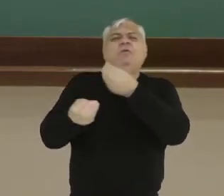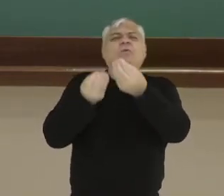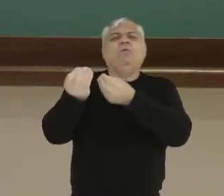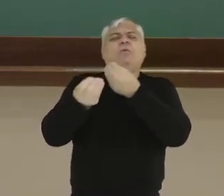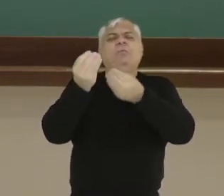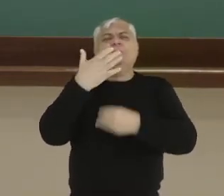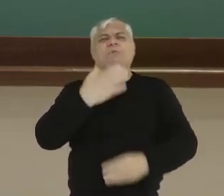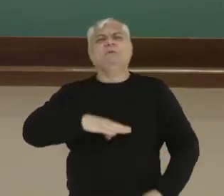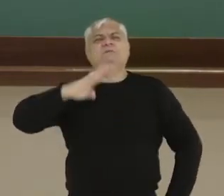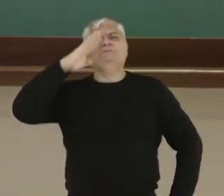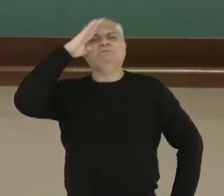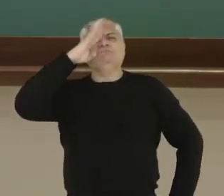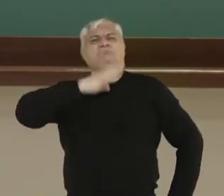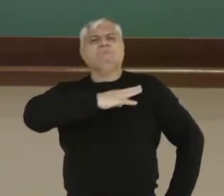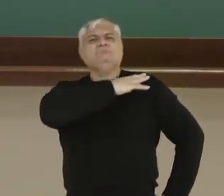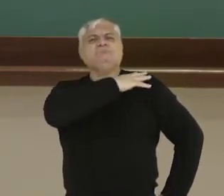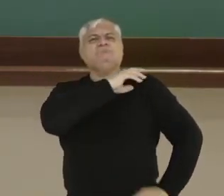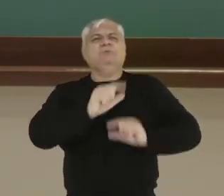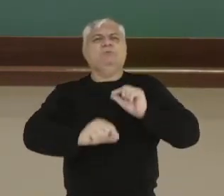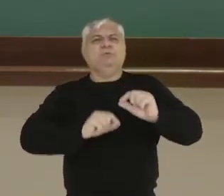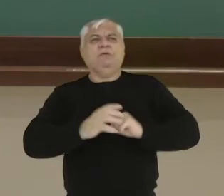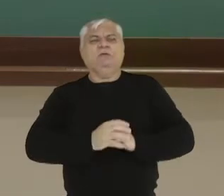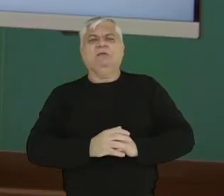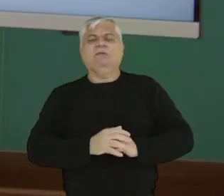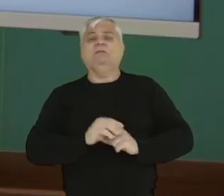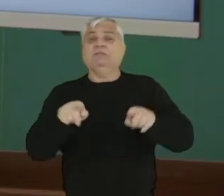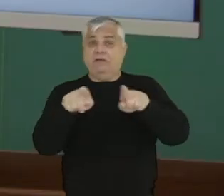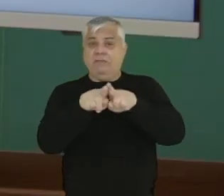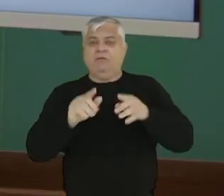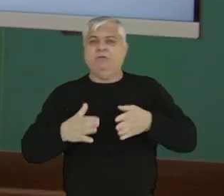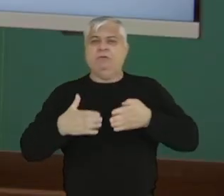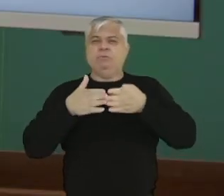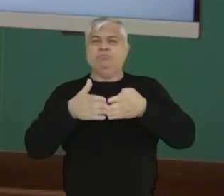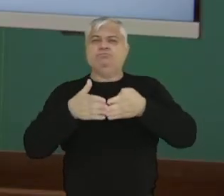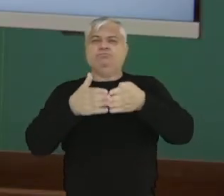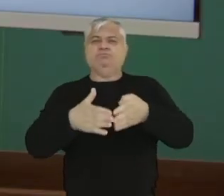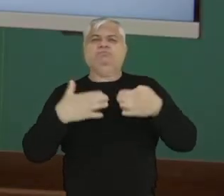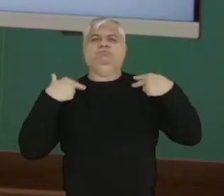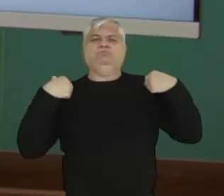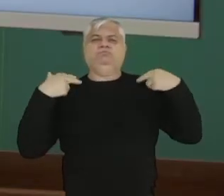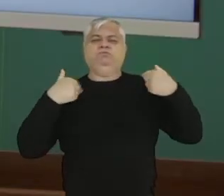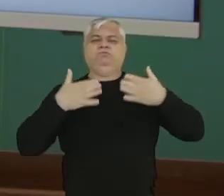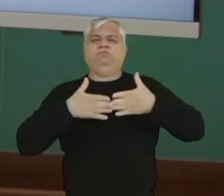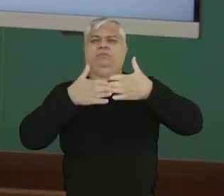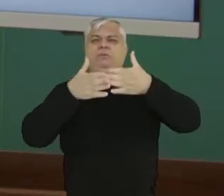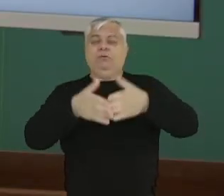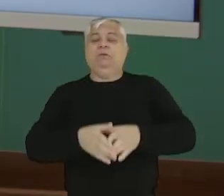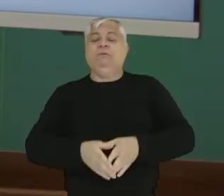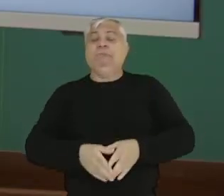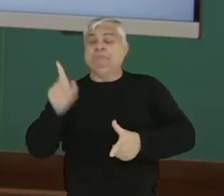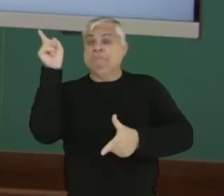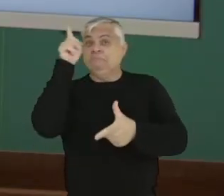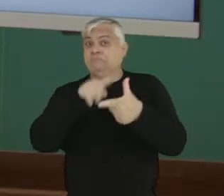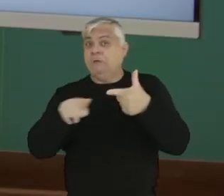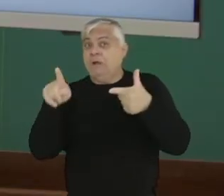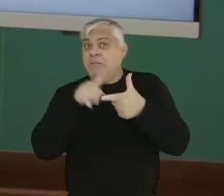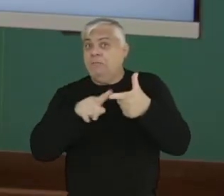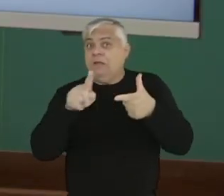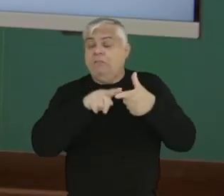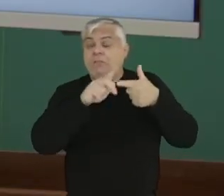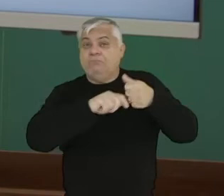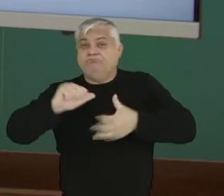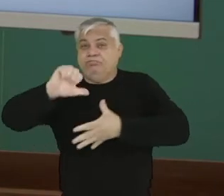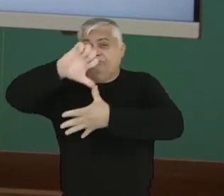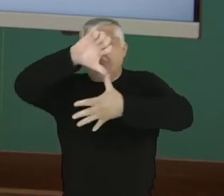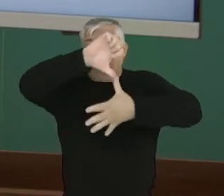do Exército Brasileiro, a atuação da Marinha Brasileira no envolvimento de um dos maiores conflitos da América, que foi